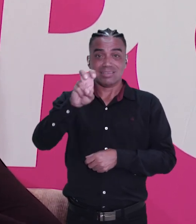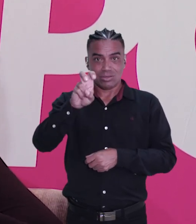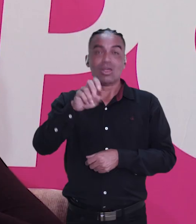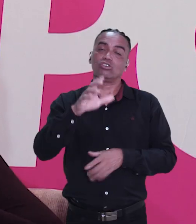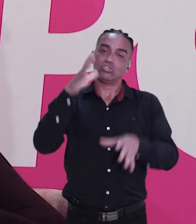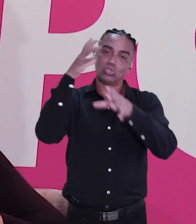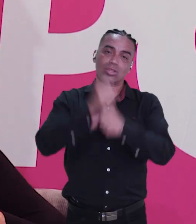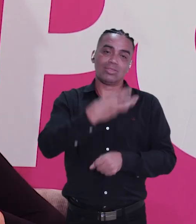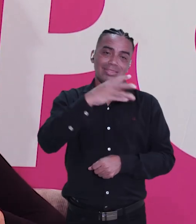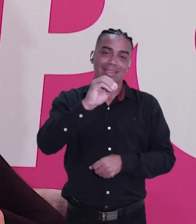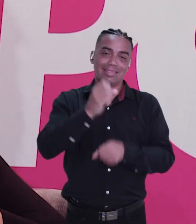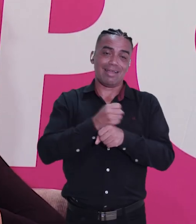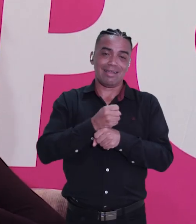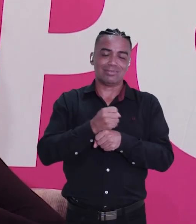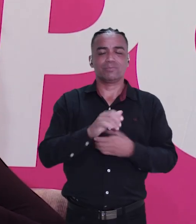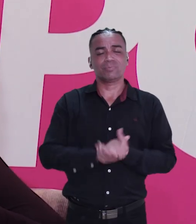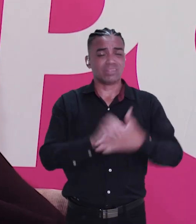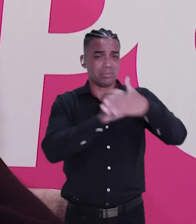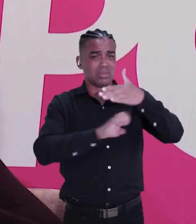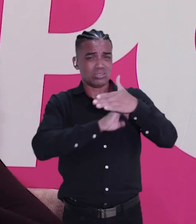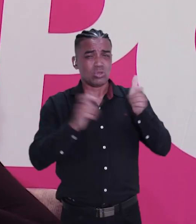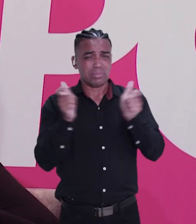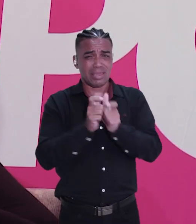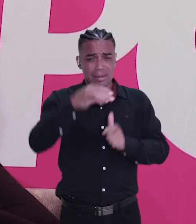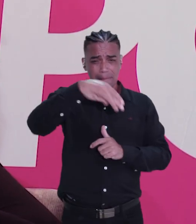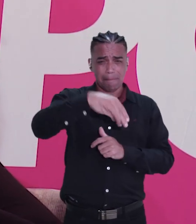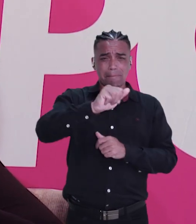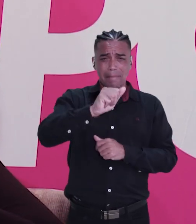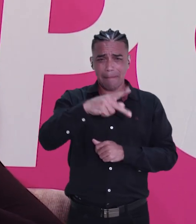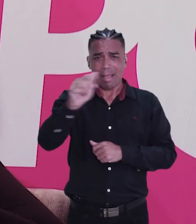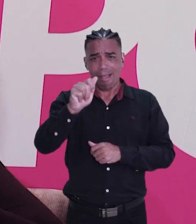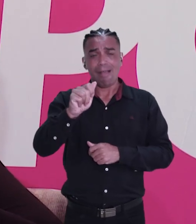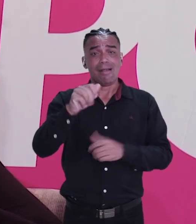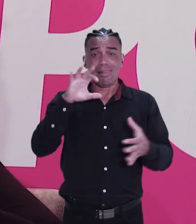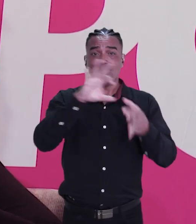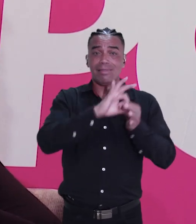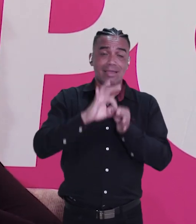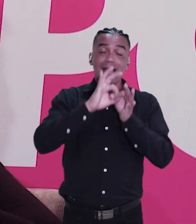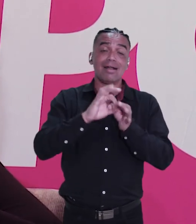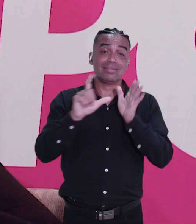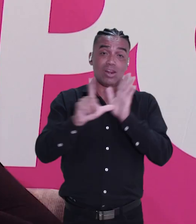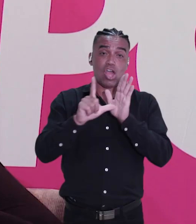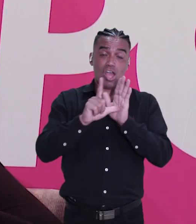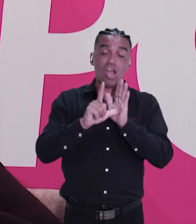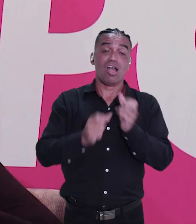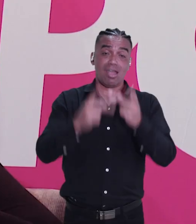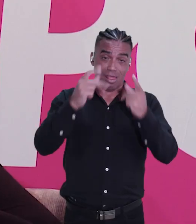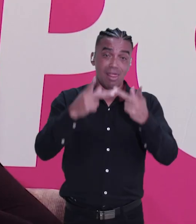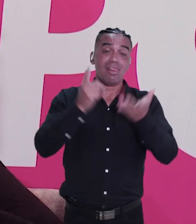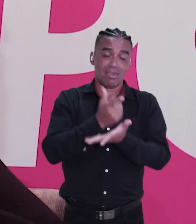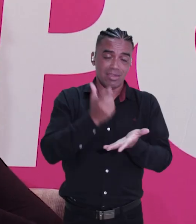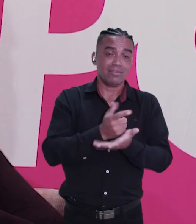por uma editora pequena lá do Rio, que chama Mapalab, que é ligada à livraria Janela, que é uma